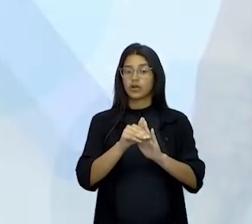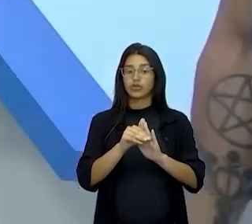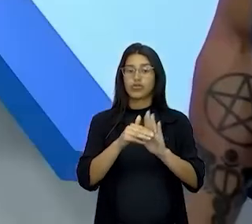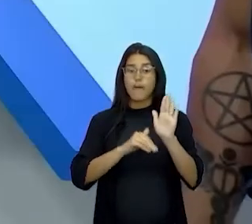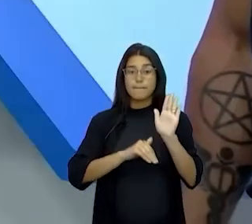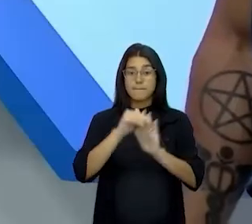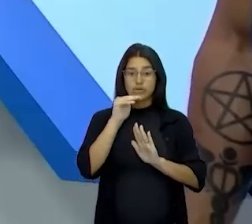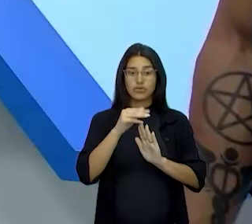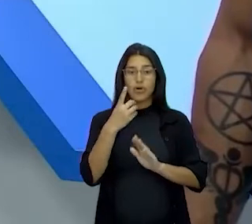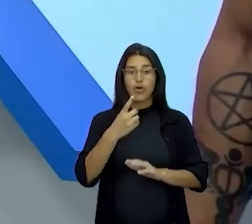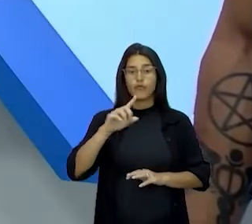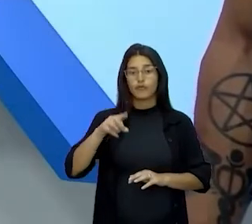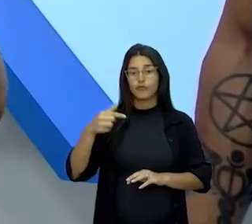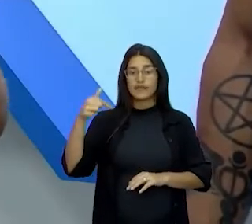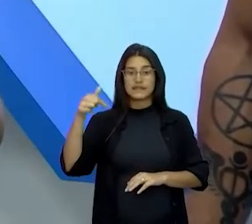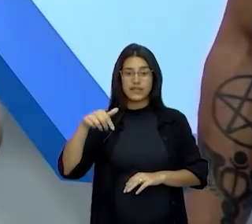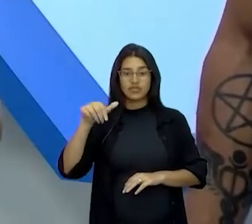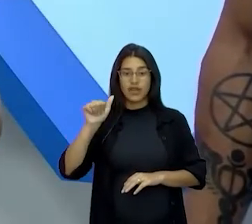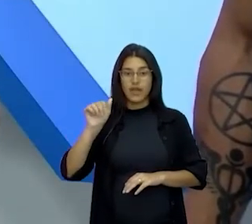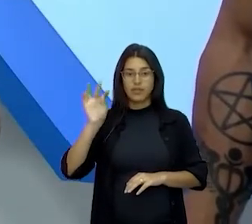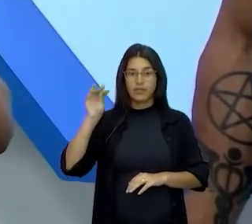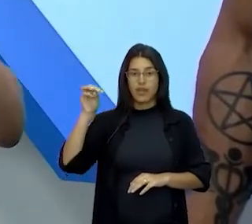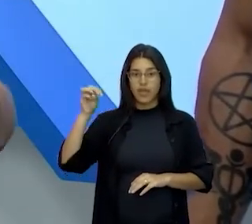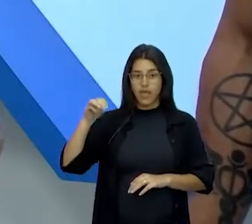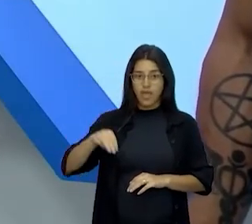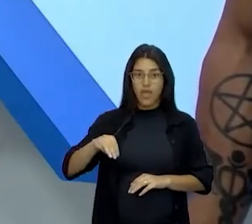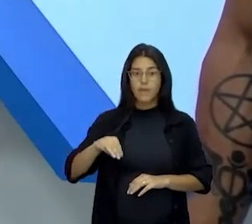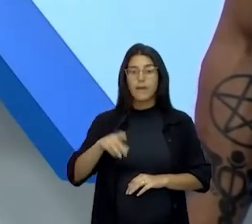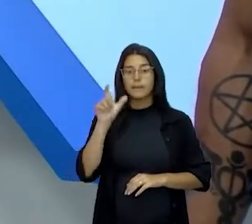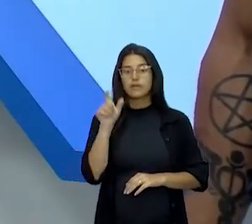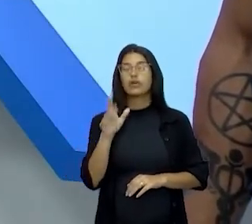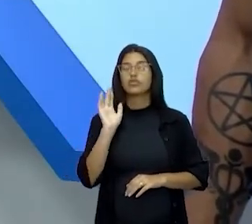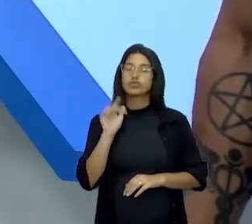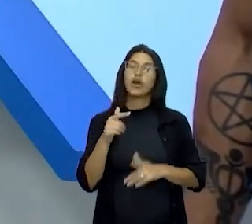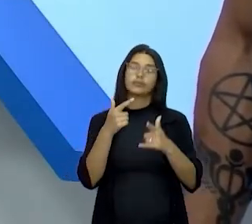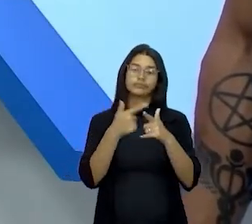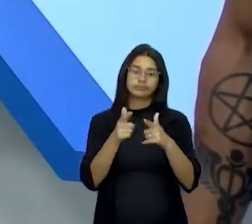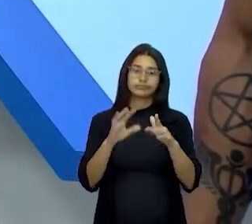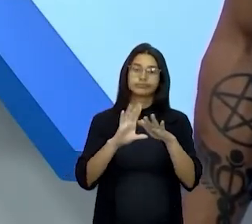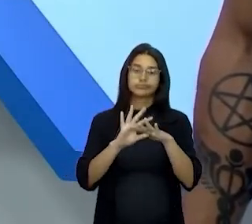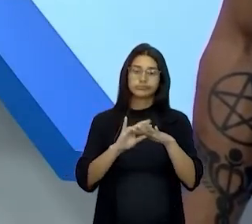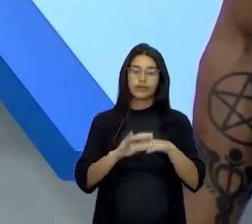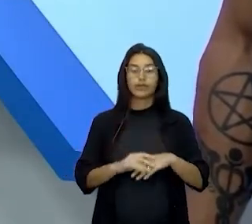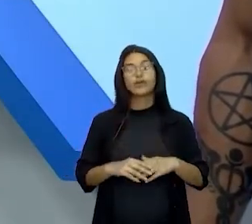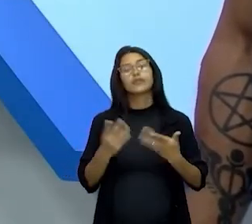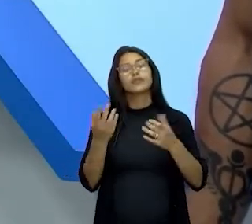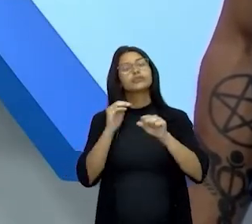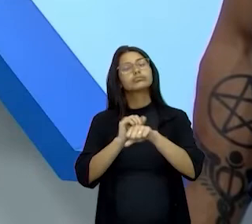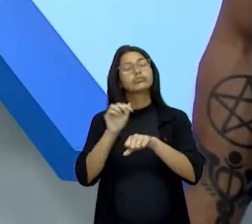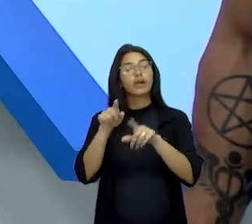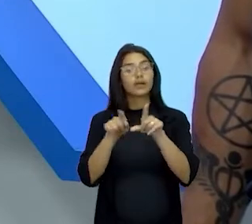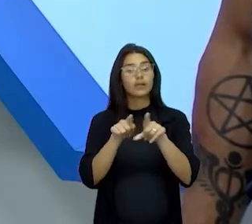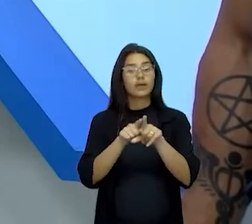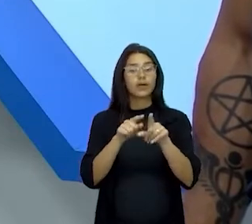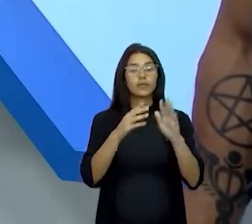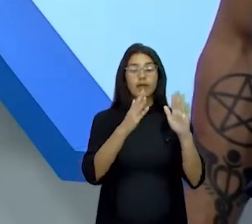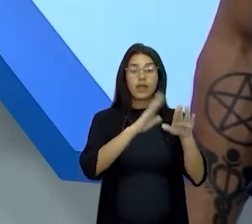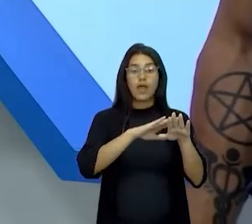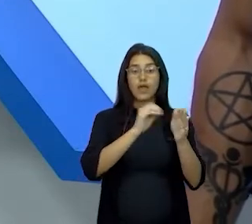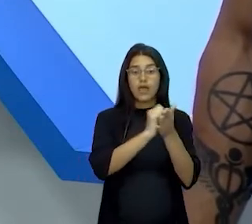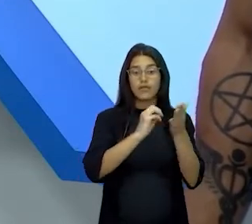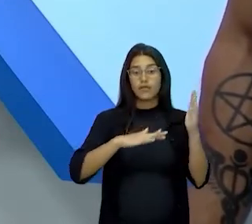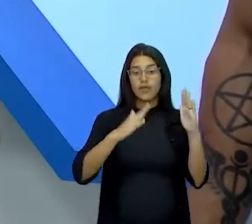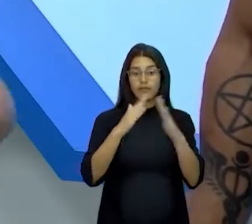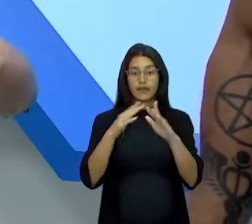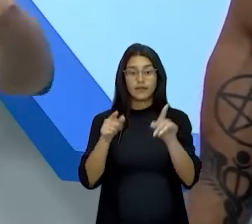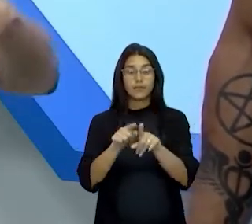Passou disso, 1,7 atm de oxigênio, a pessoa já passa mal. Tá certo? Então fica aí como dever de casa para vocês